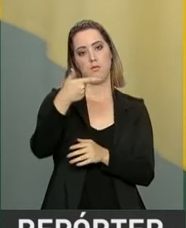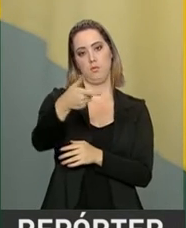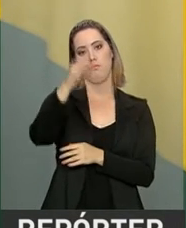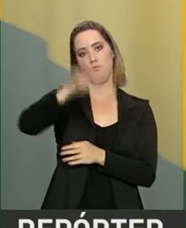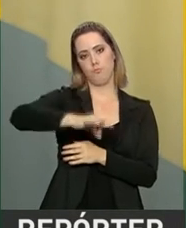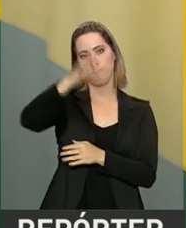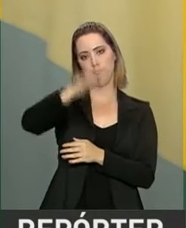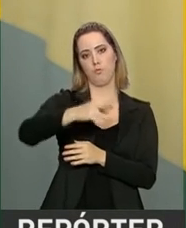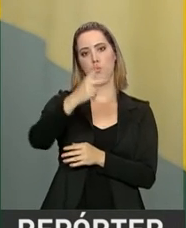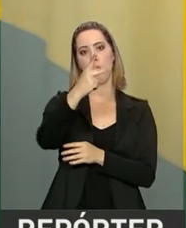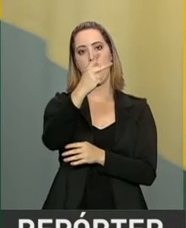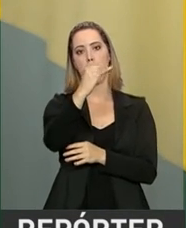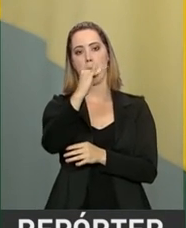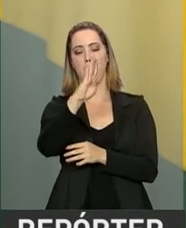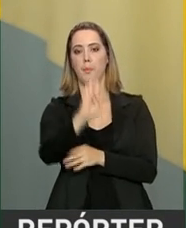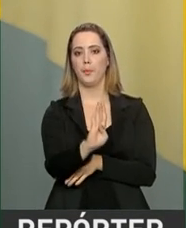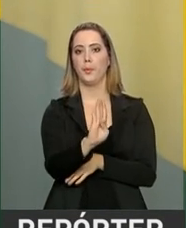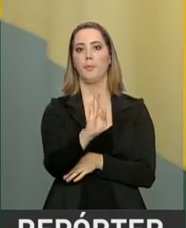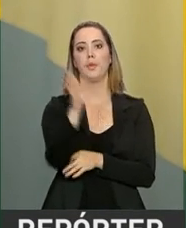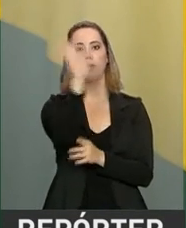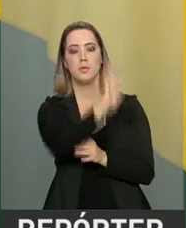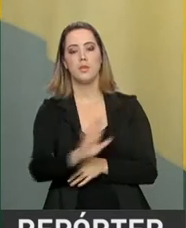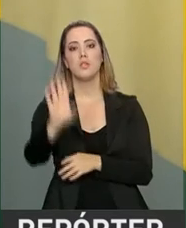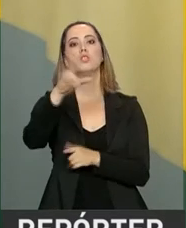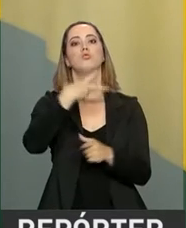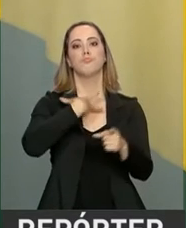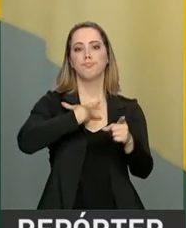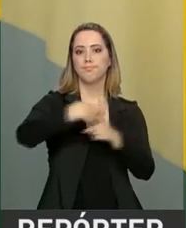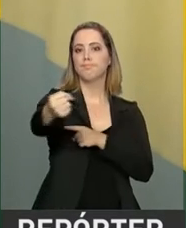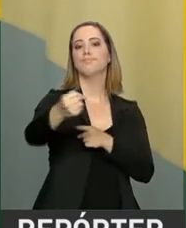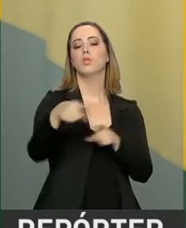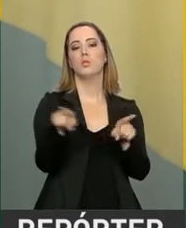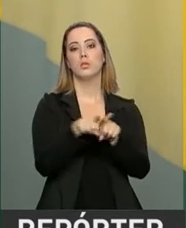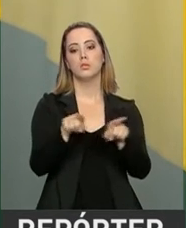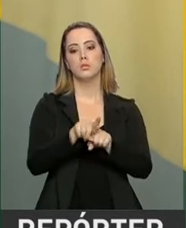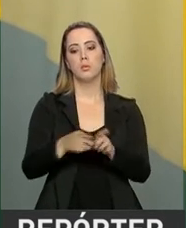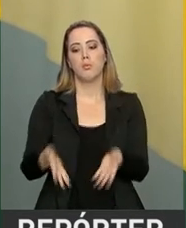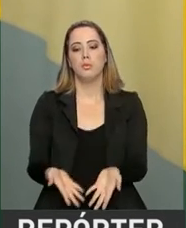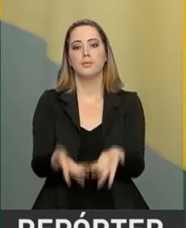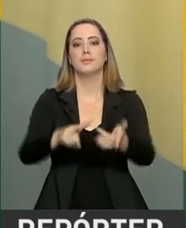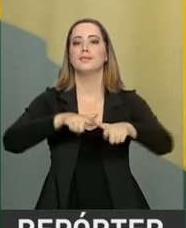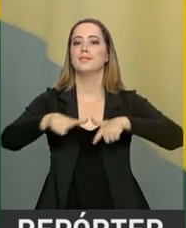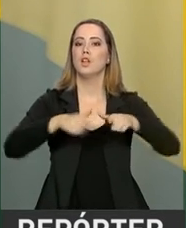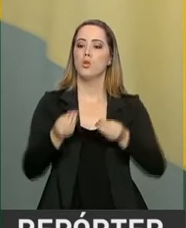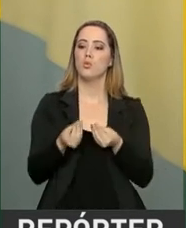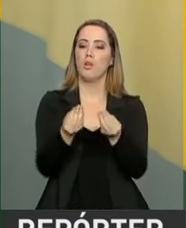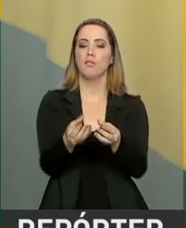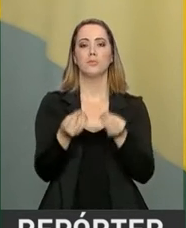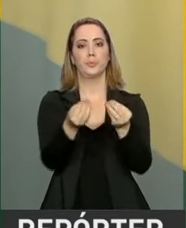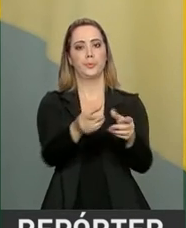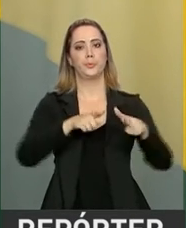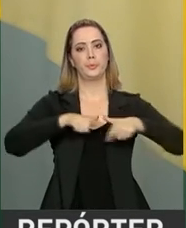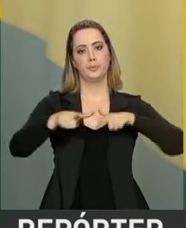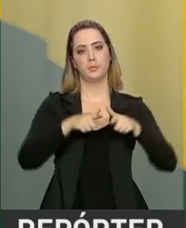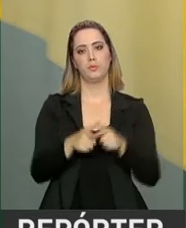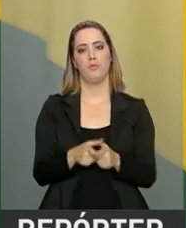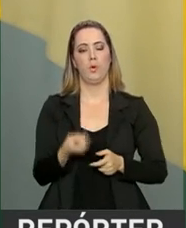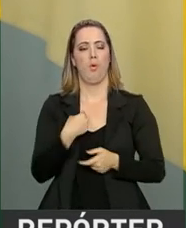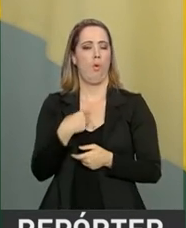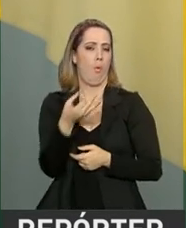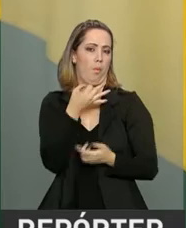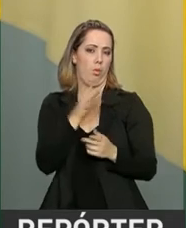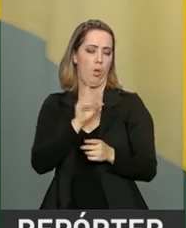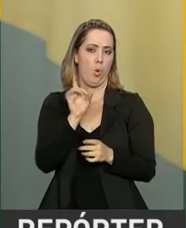são os campeões nacionais também no emprego não vamos nos iludir que apenas as grandes empresas é que geram